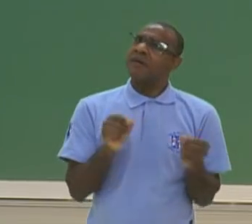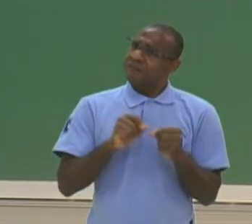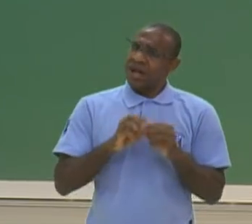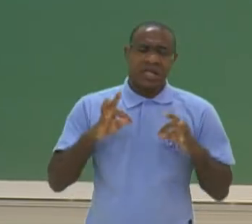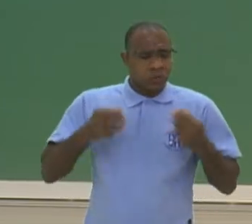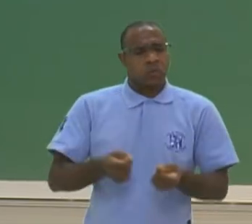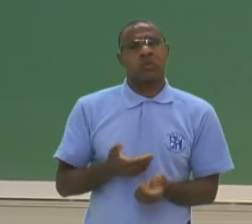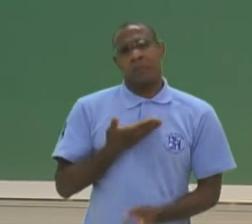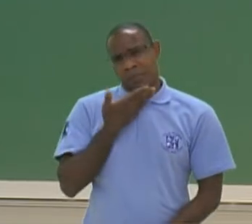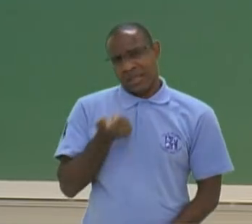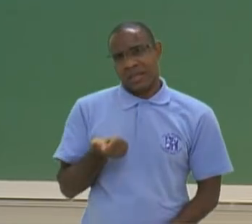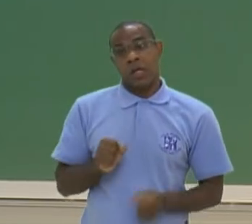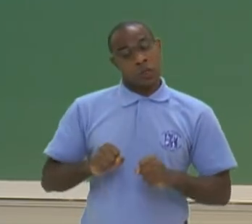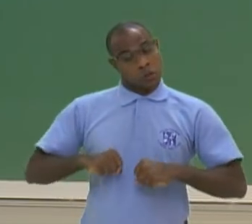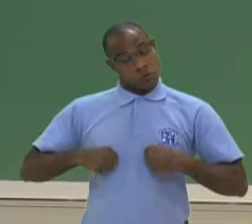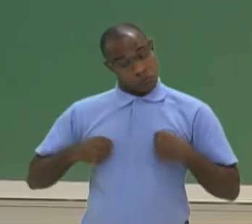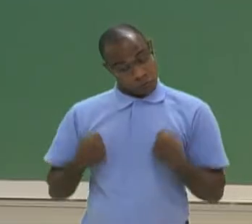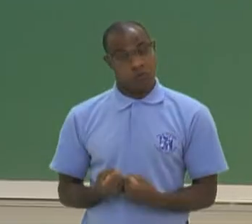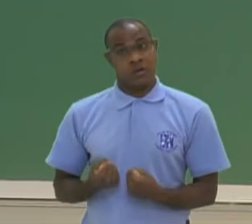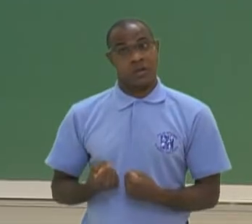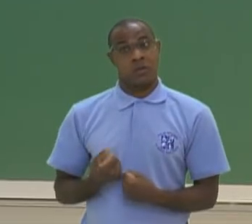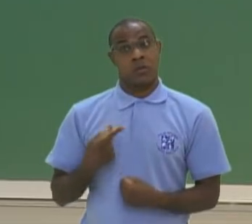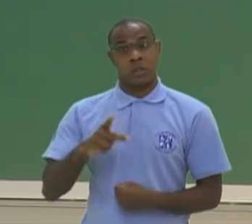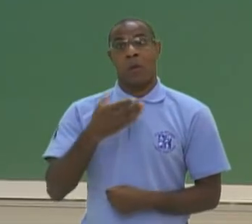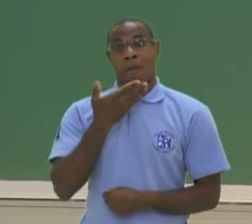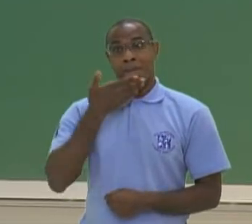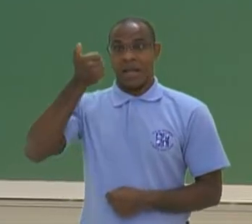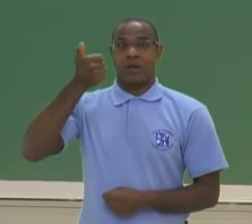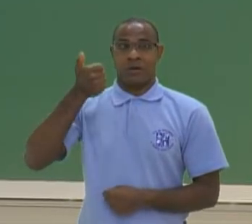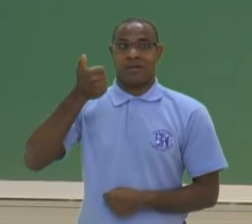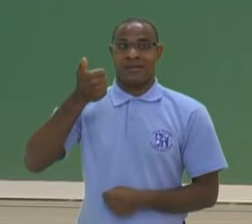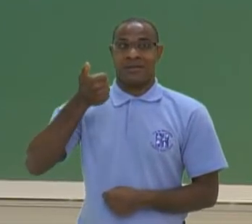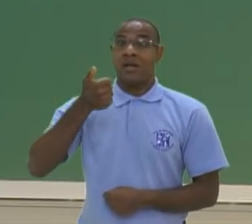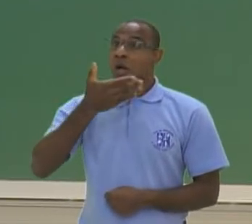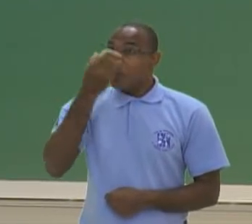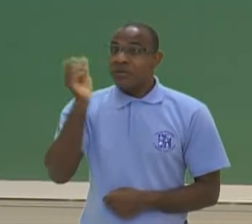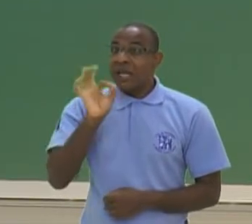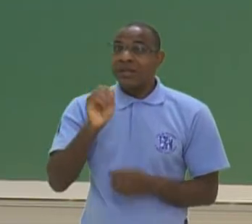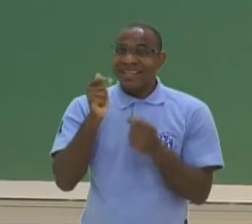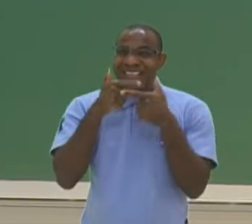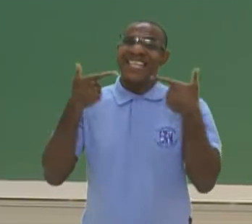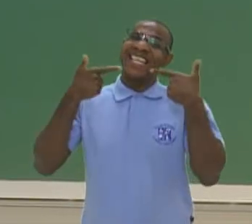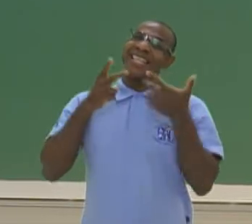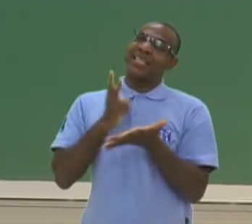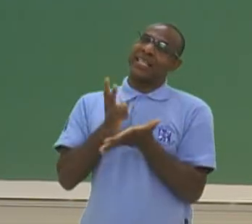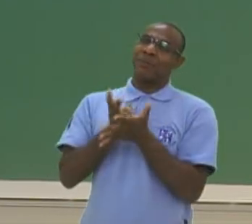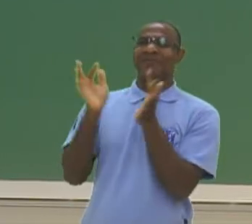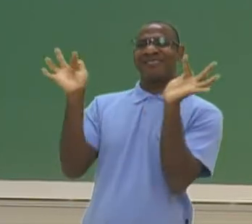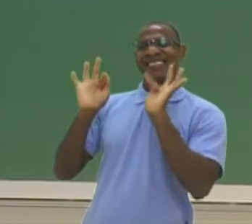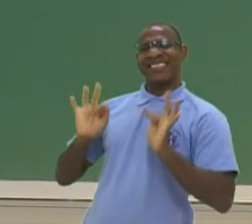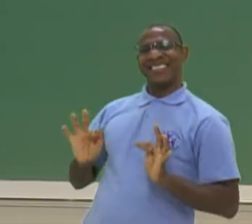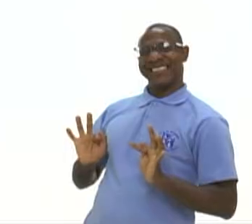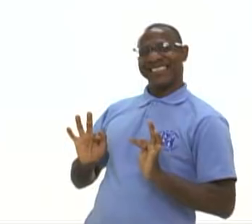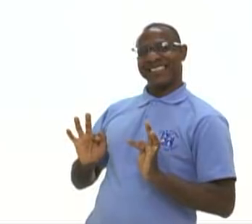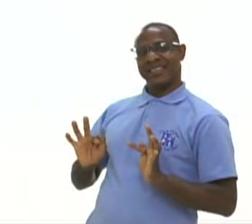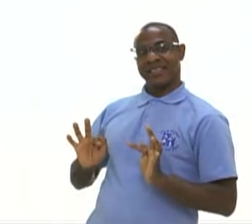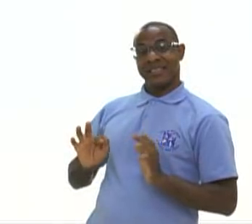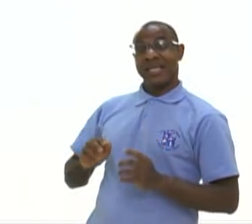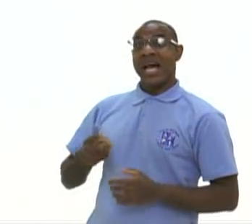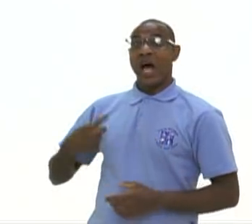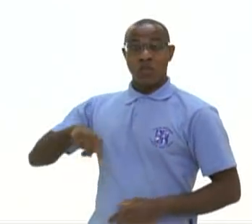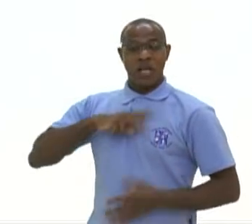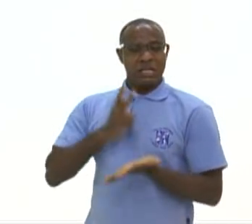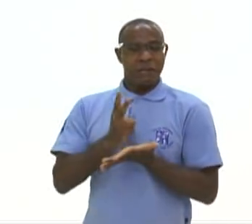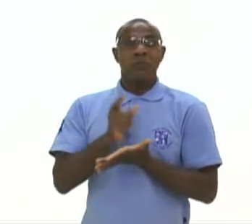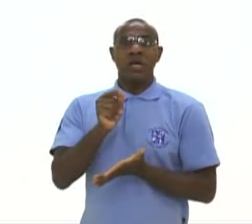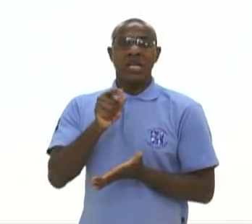atividades. Se dedique, dê o seu melhor. Não se esqueça de sorrir e estar sempre feliz. Quando a gente é feliz, coisas boas